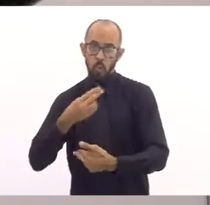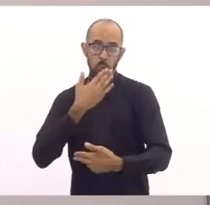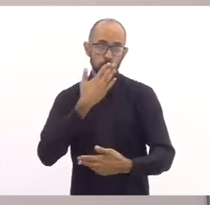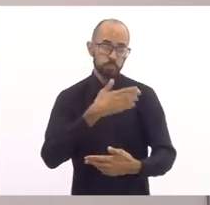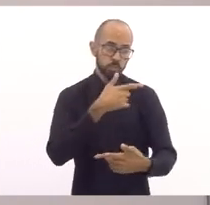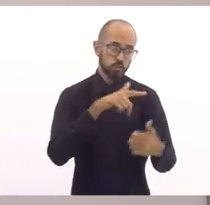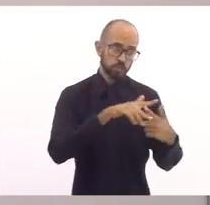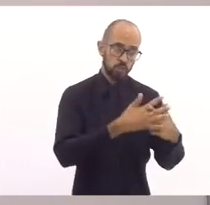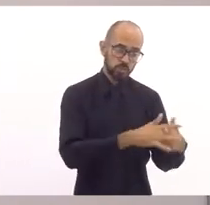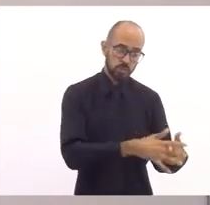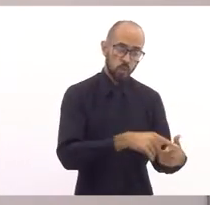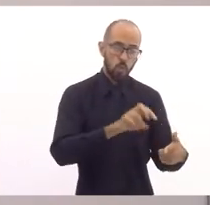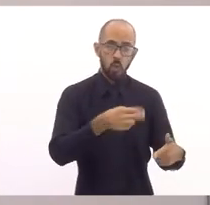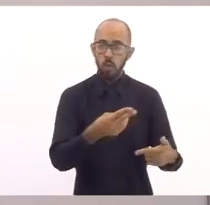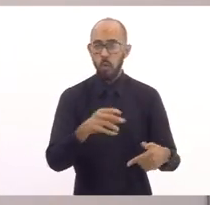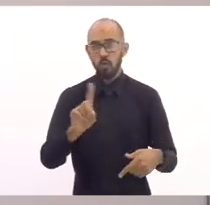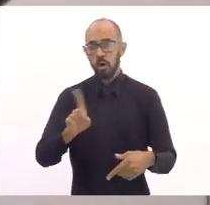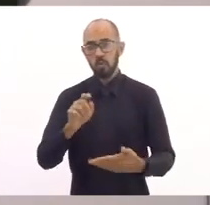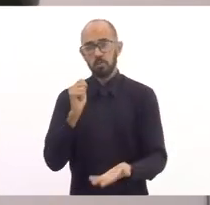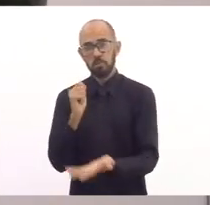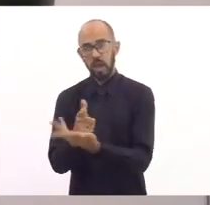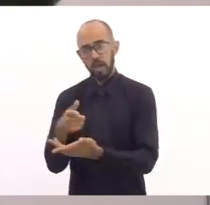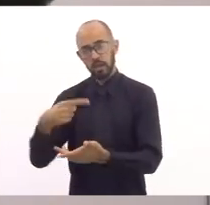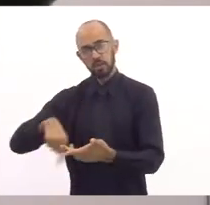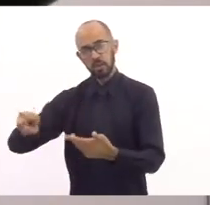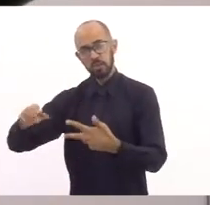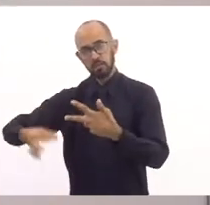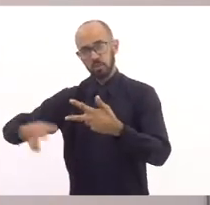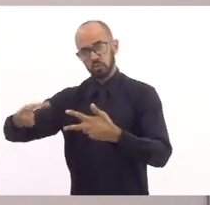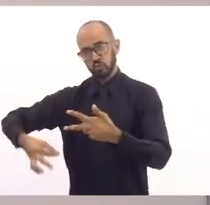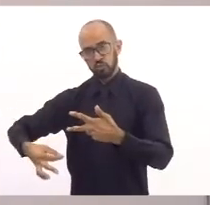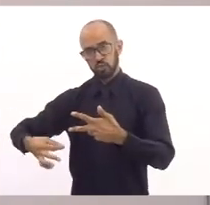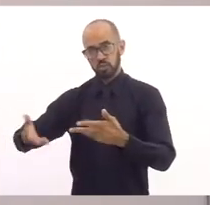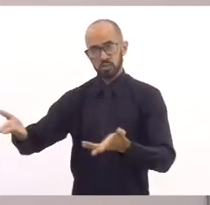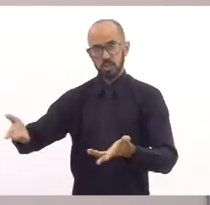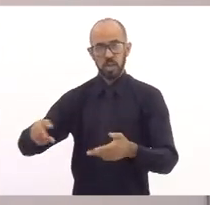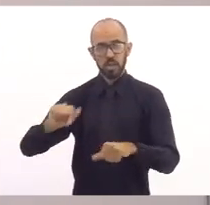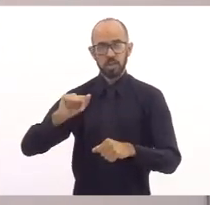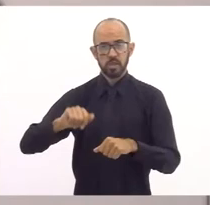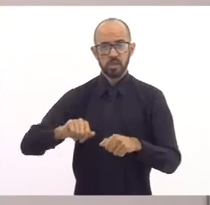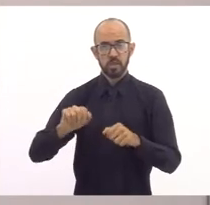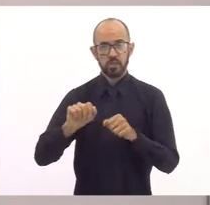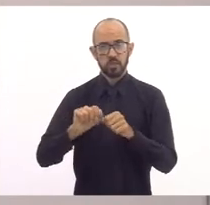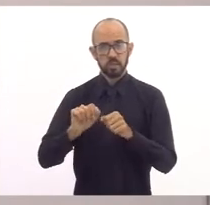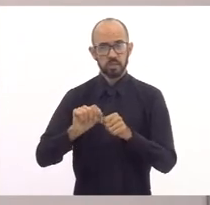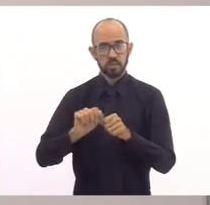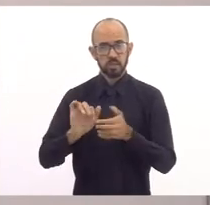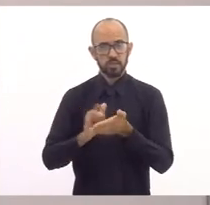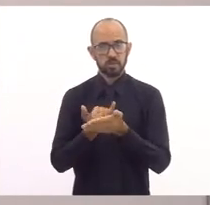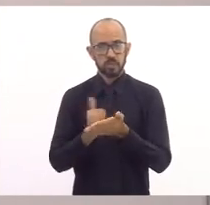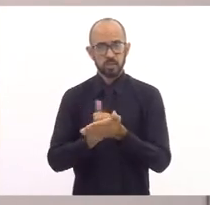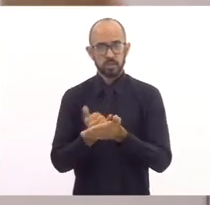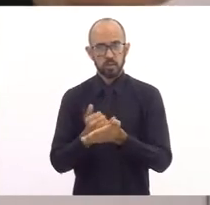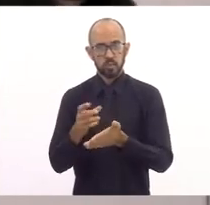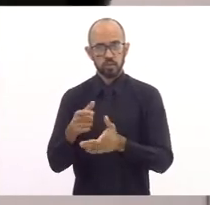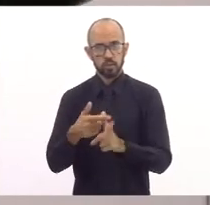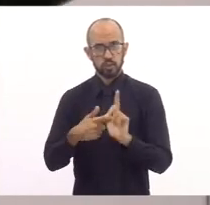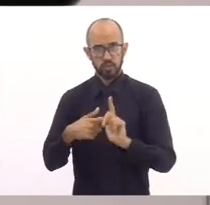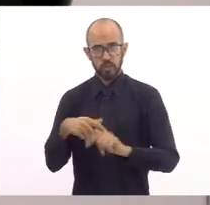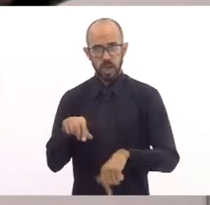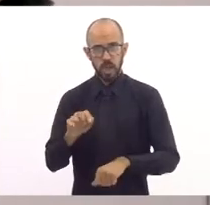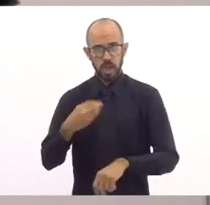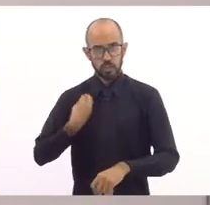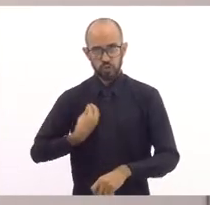não efetuando o pagamento, sendo indo para a justiça e inscrevendo em dívida ativa. O que